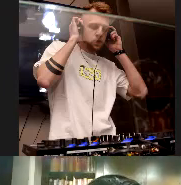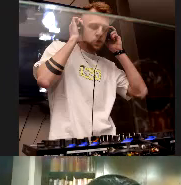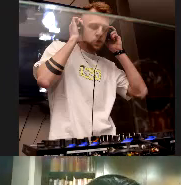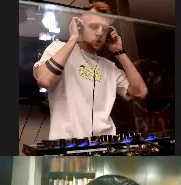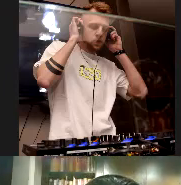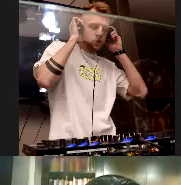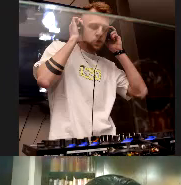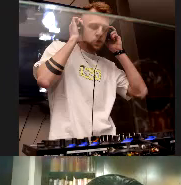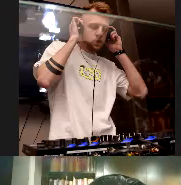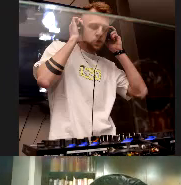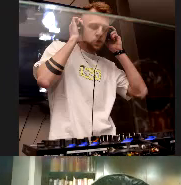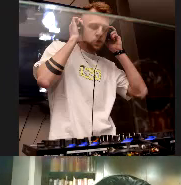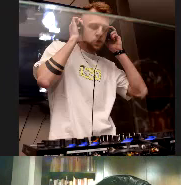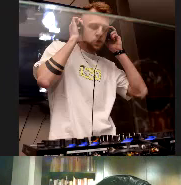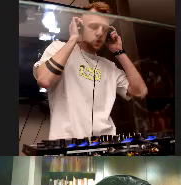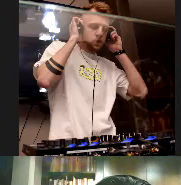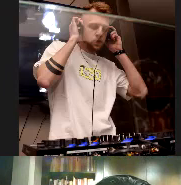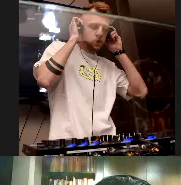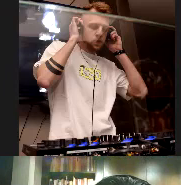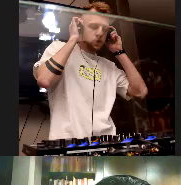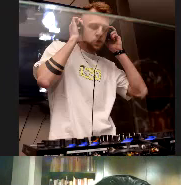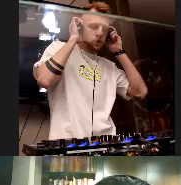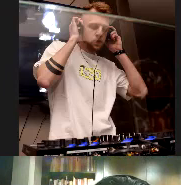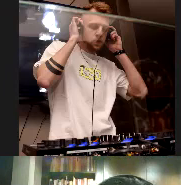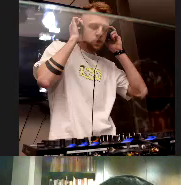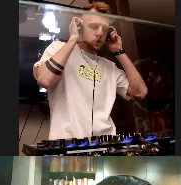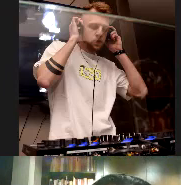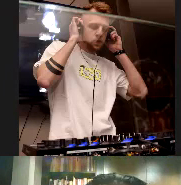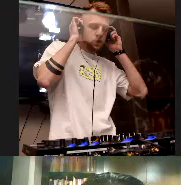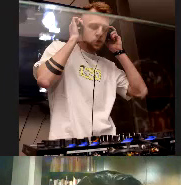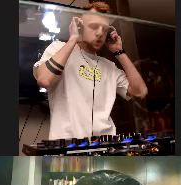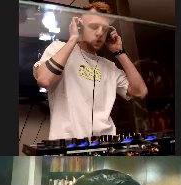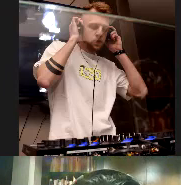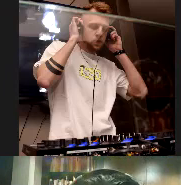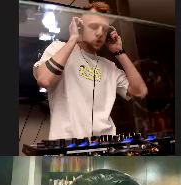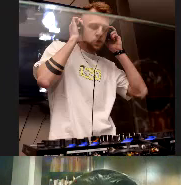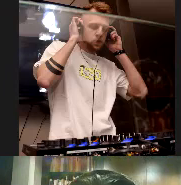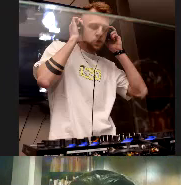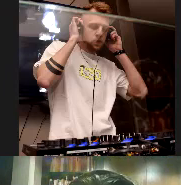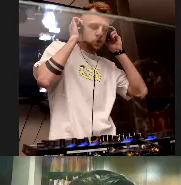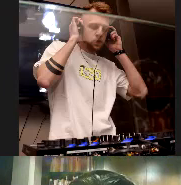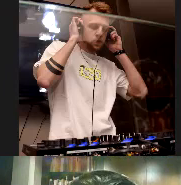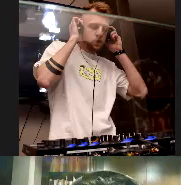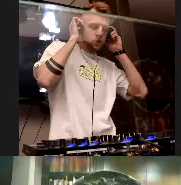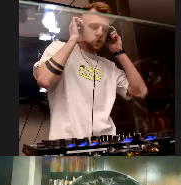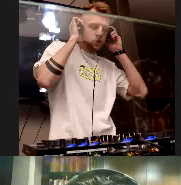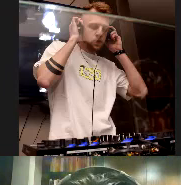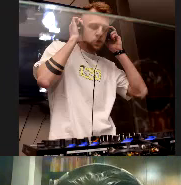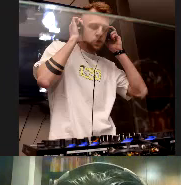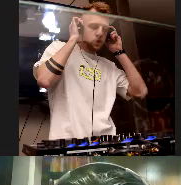coisa. Imagina o que tem no fundo do mar. Mas ninguém tem noção disso.